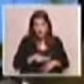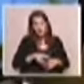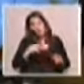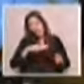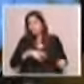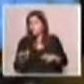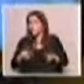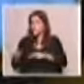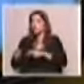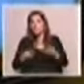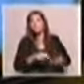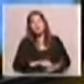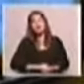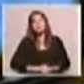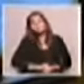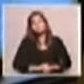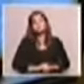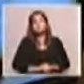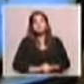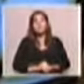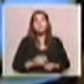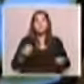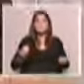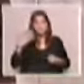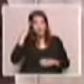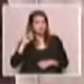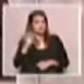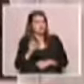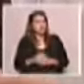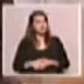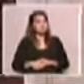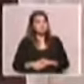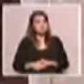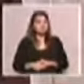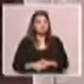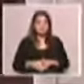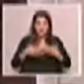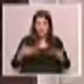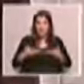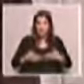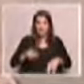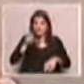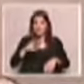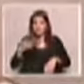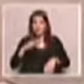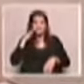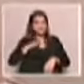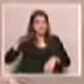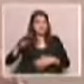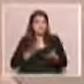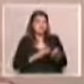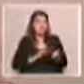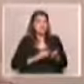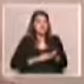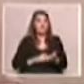veneno. É? Exato, todos os dias. Eu acho que não é. Hoje em dia também a própria ciência tem demonstrado que a